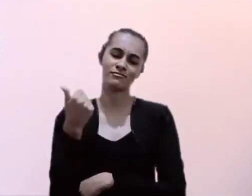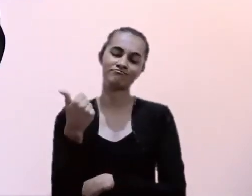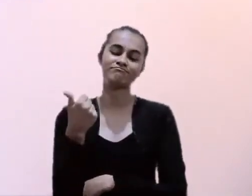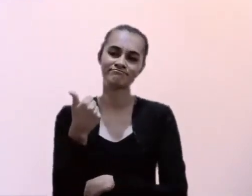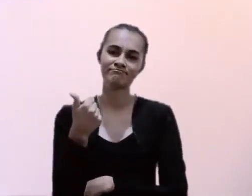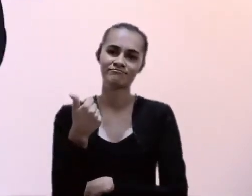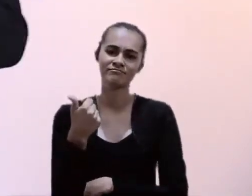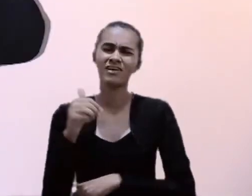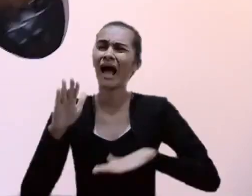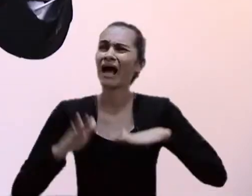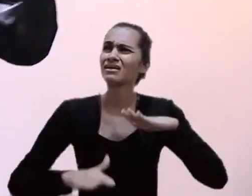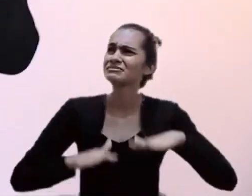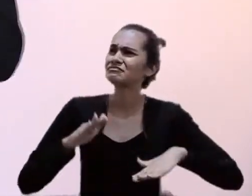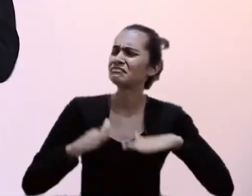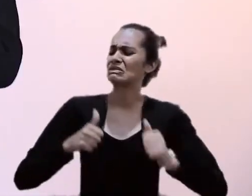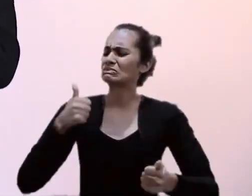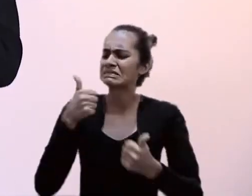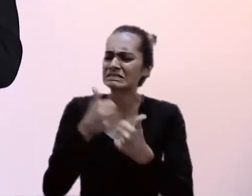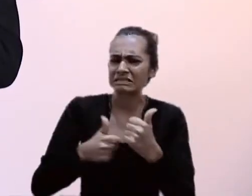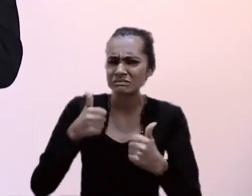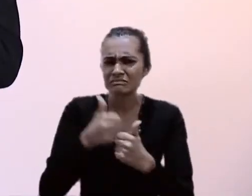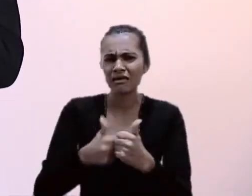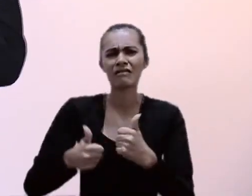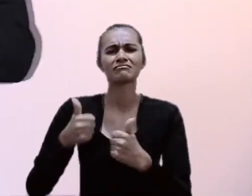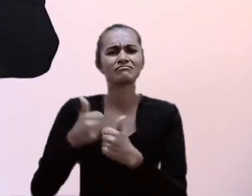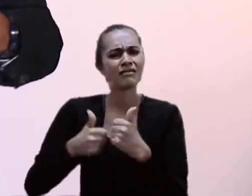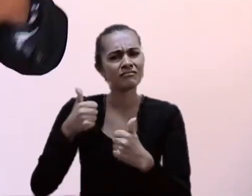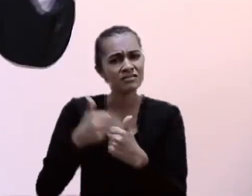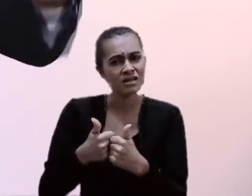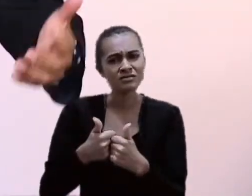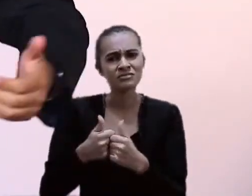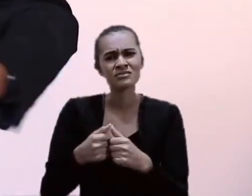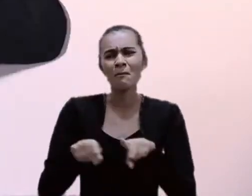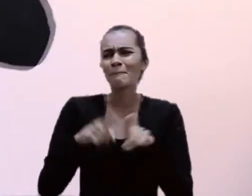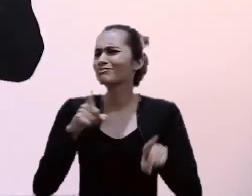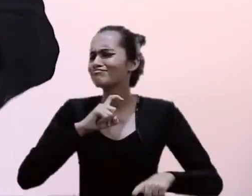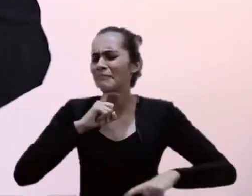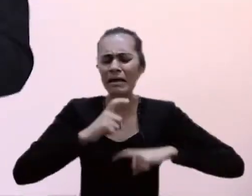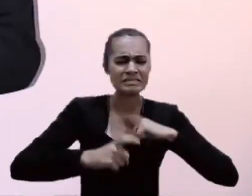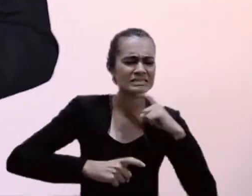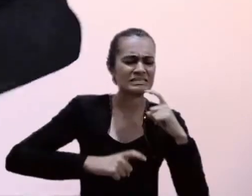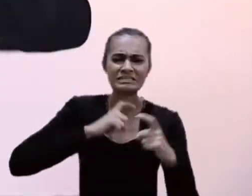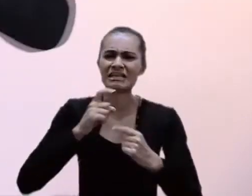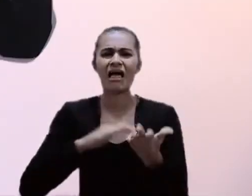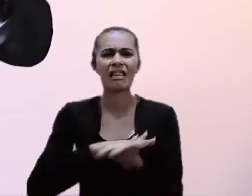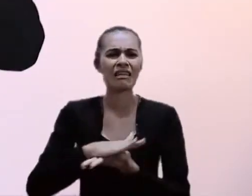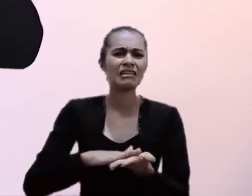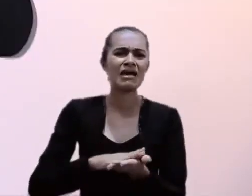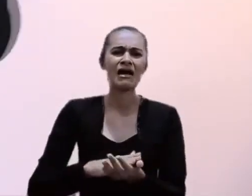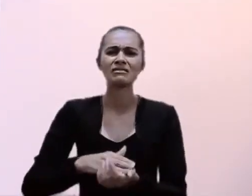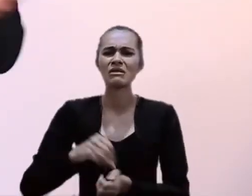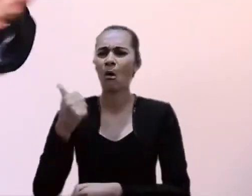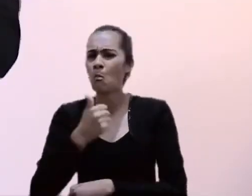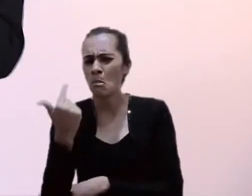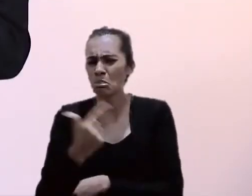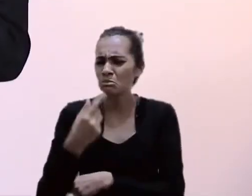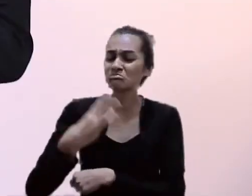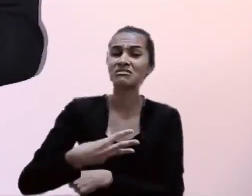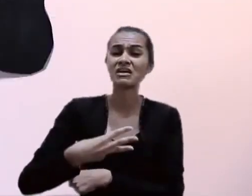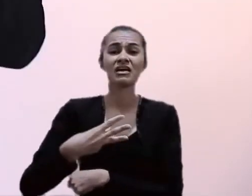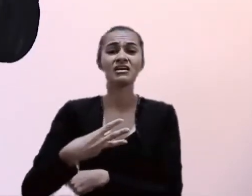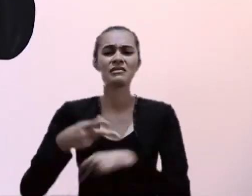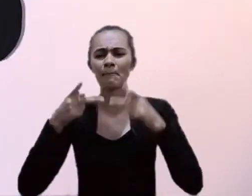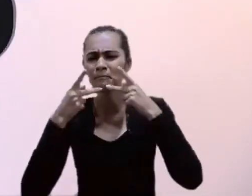por mais que eu lute, eu não vou conseguir. Eu tenho que tentar uma vez, duas, três, quatro, às vezes prego muito e poucas